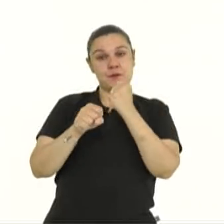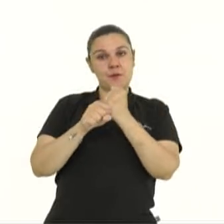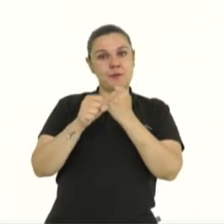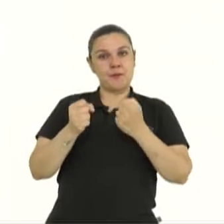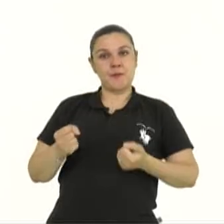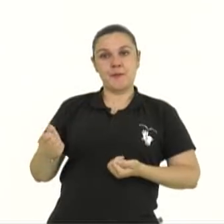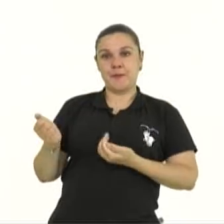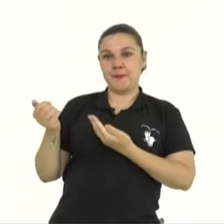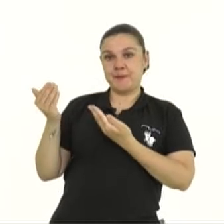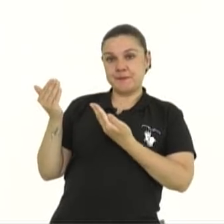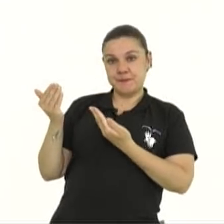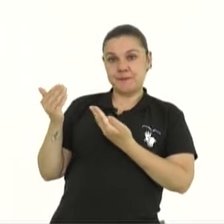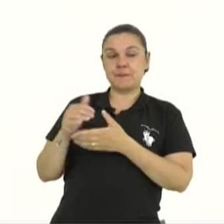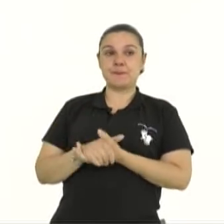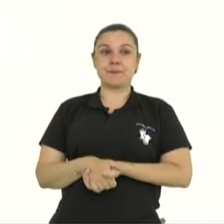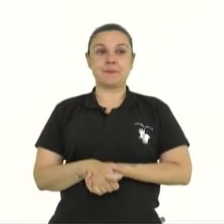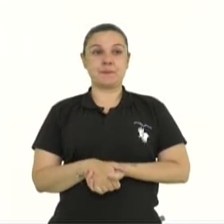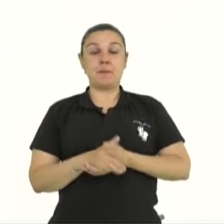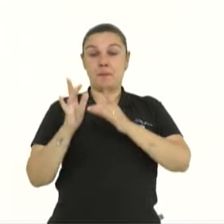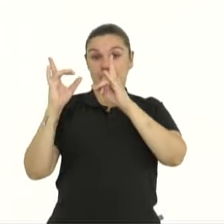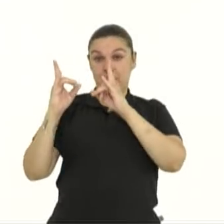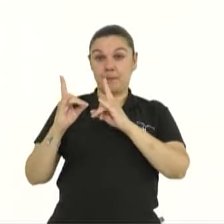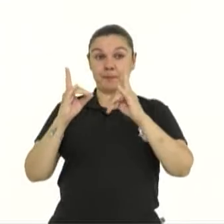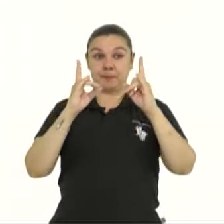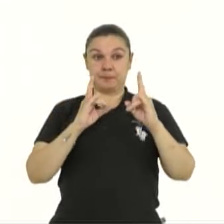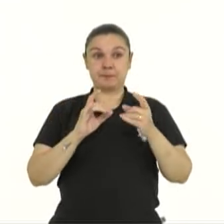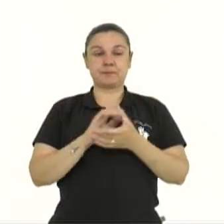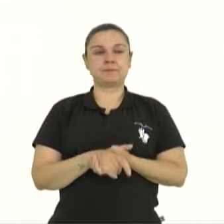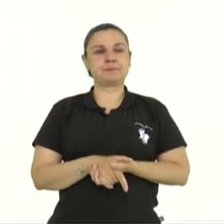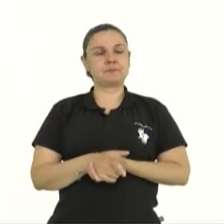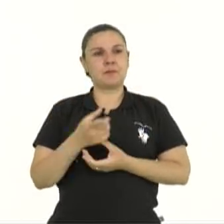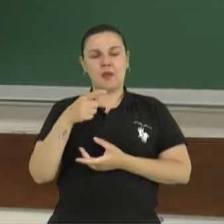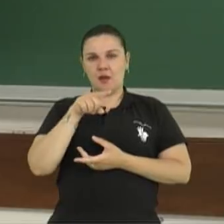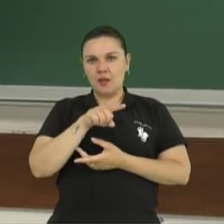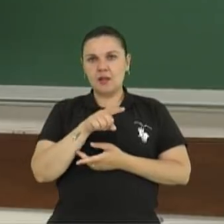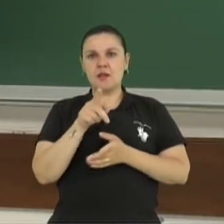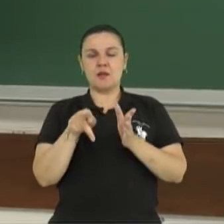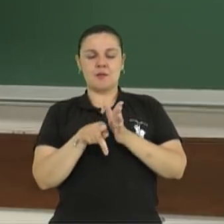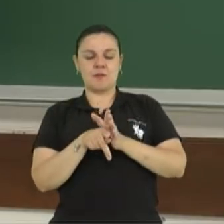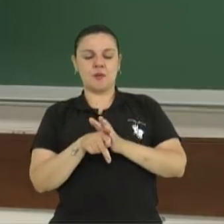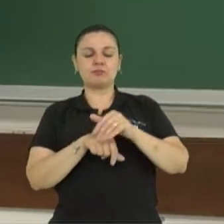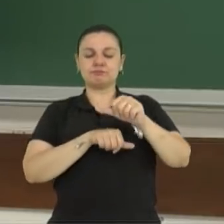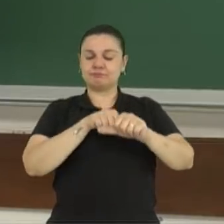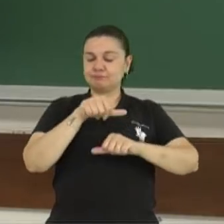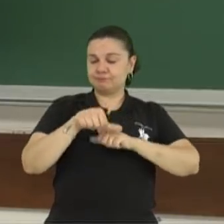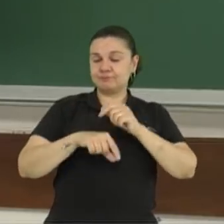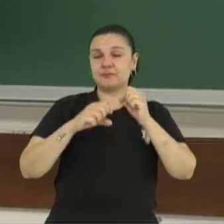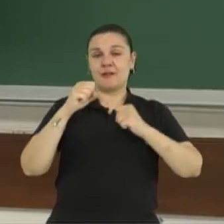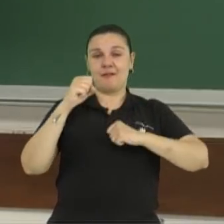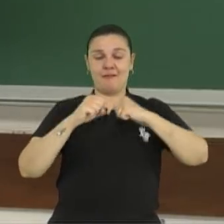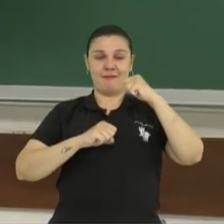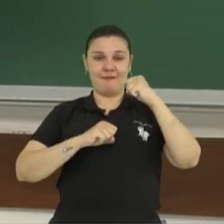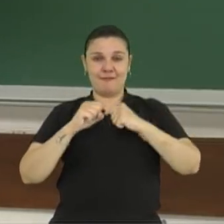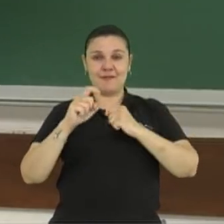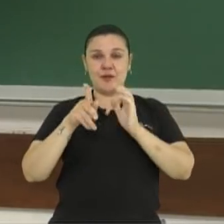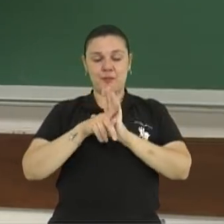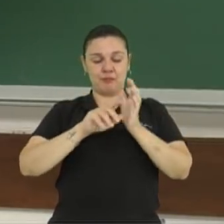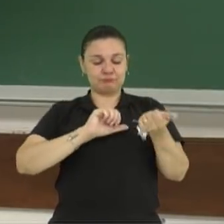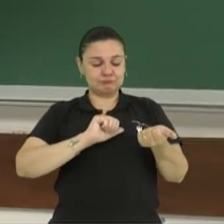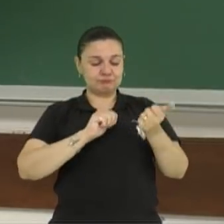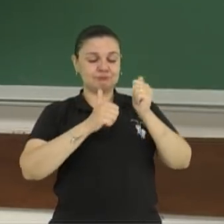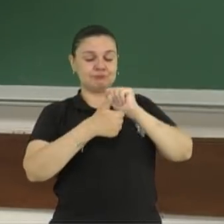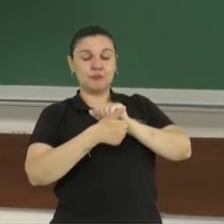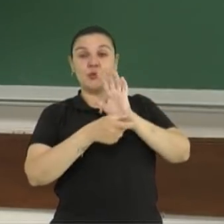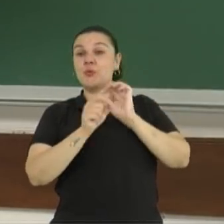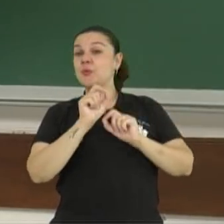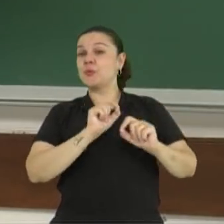nós vamos ter aqui a construção de um edifício. Indústria de transformação, então essa indústria recebe ali